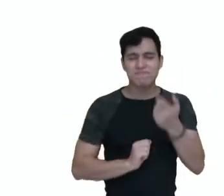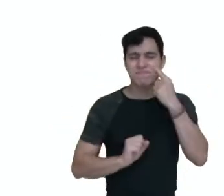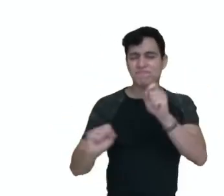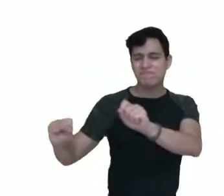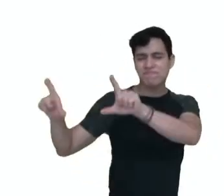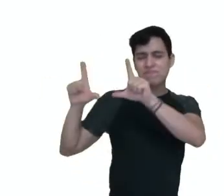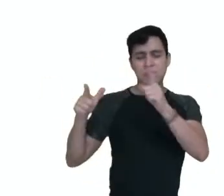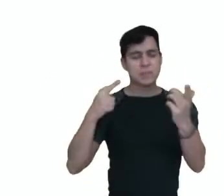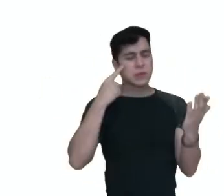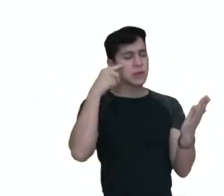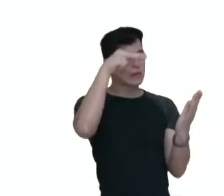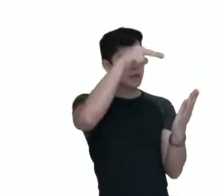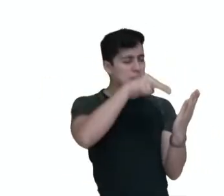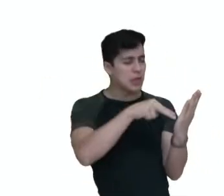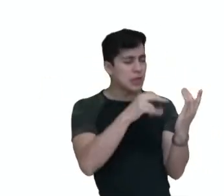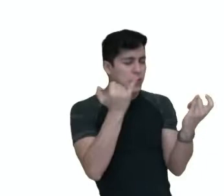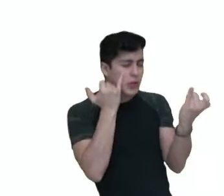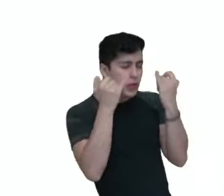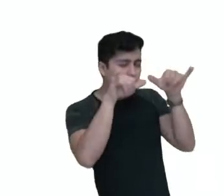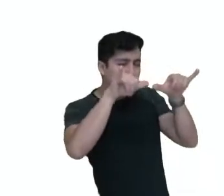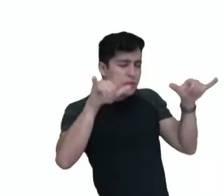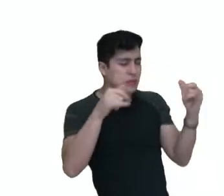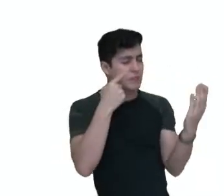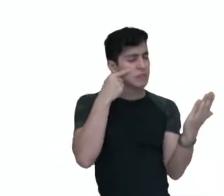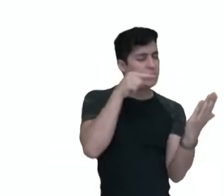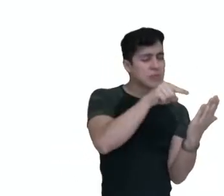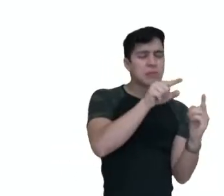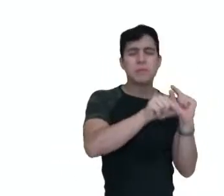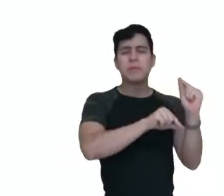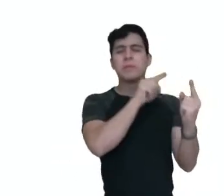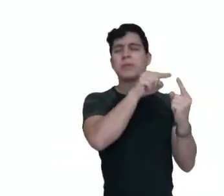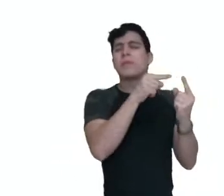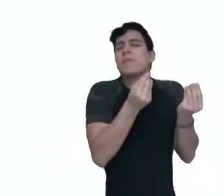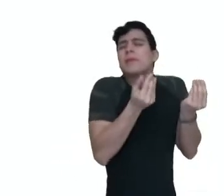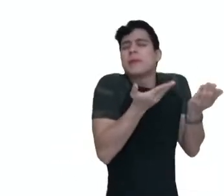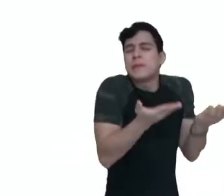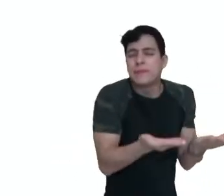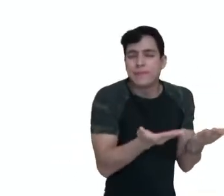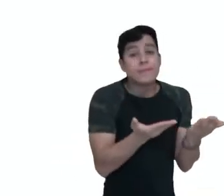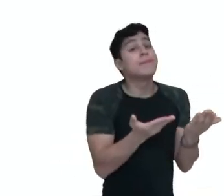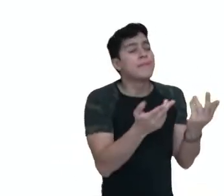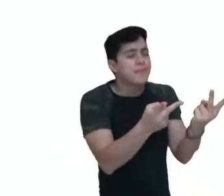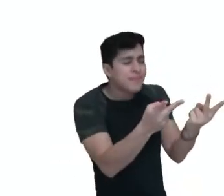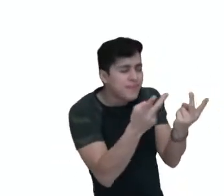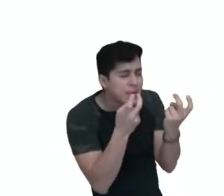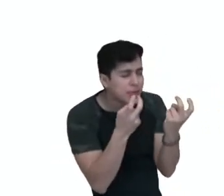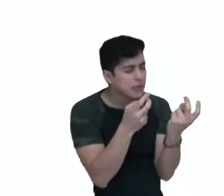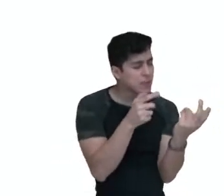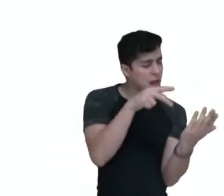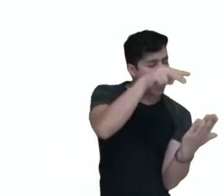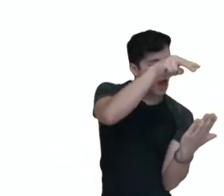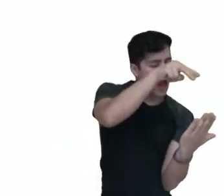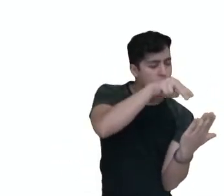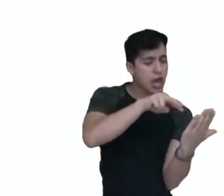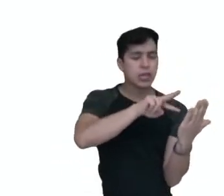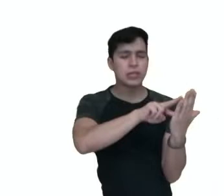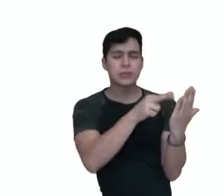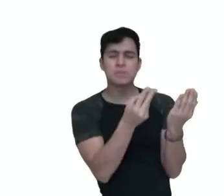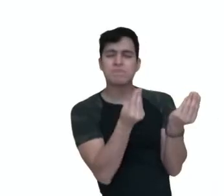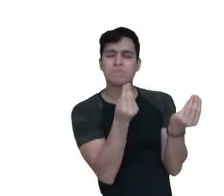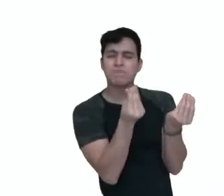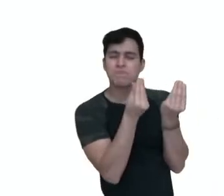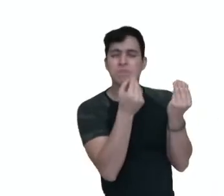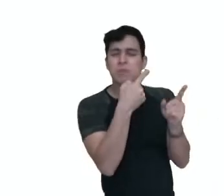uma notícia, identificar a finalidade de uma notícia, reconhecer o efeito de sentido decorrente da escolha de